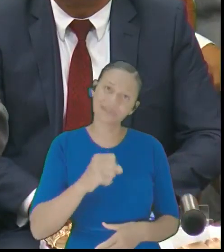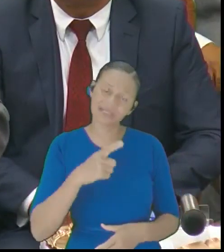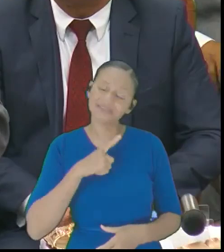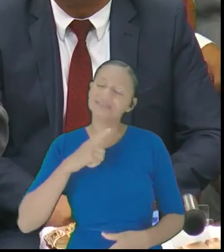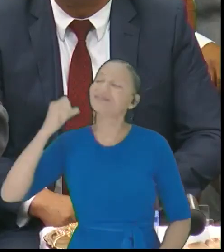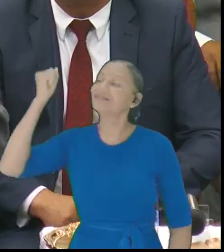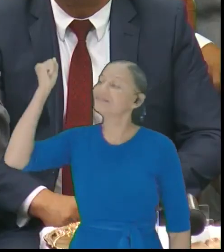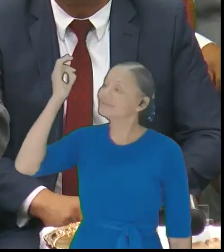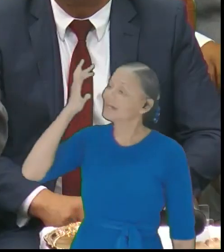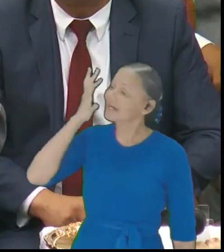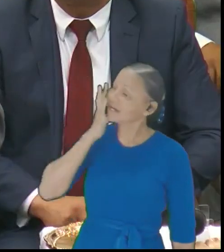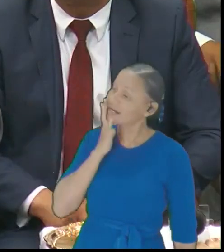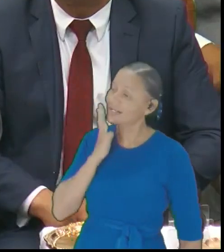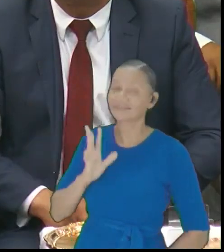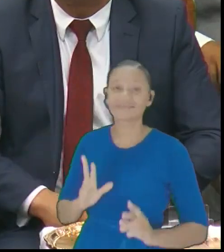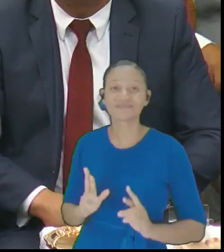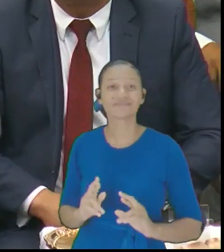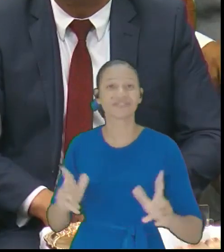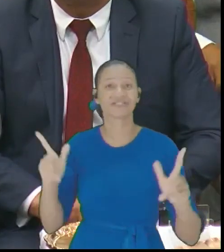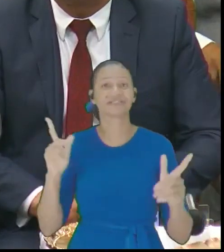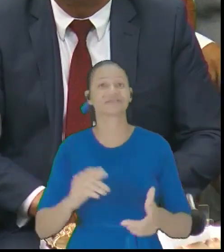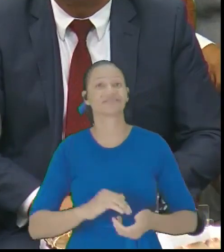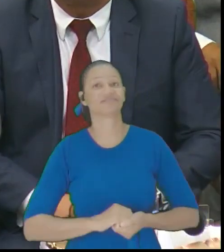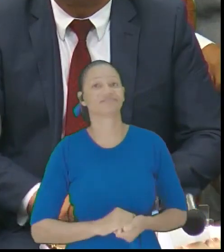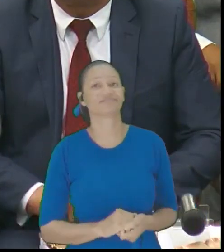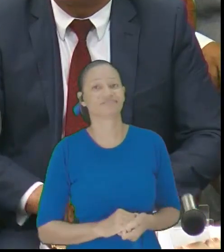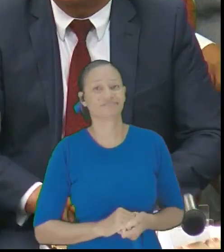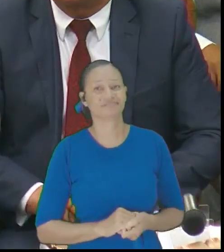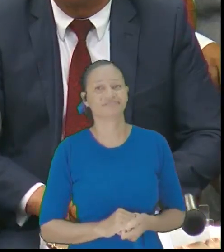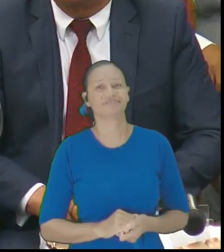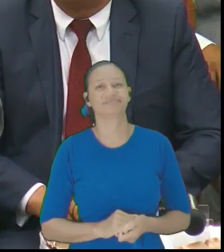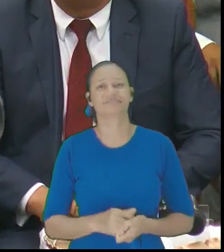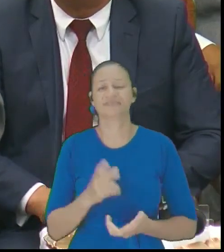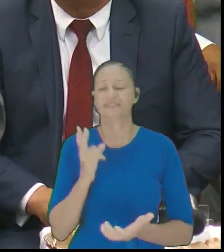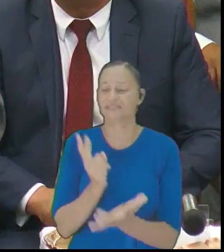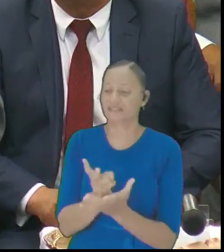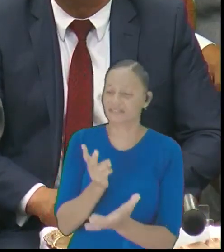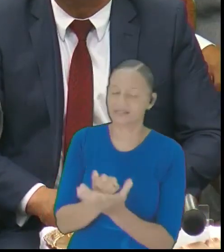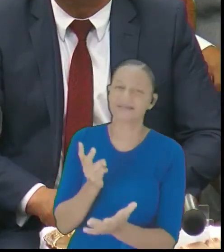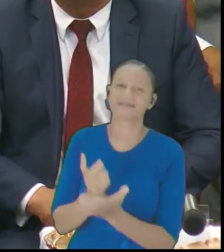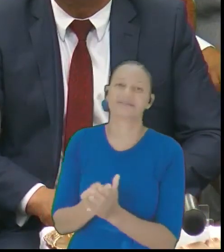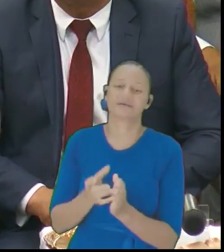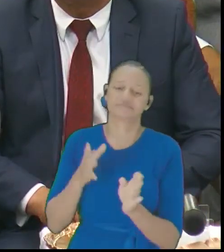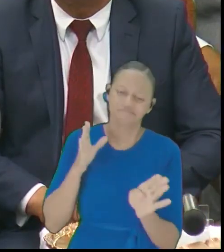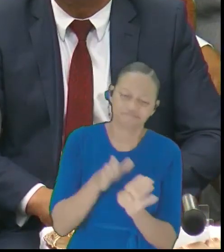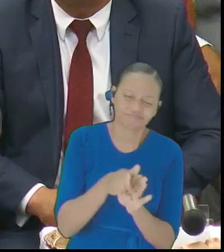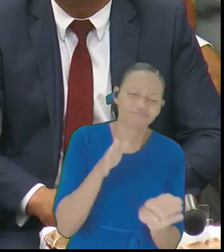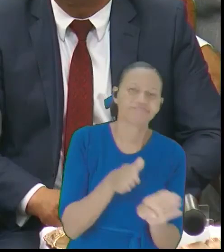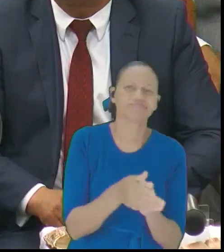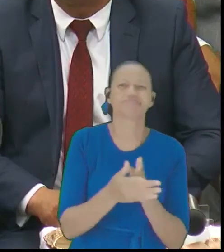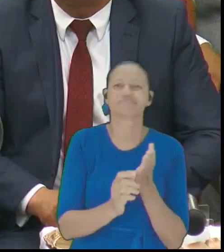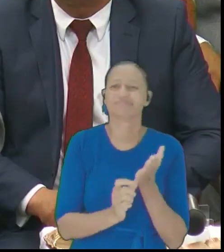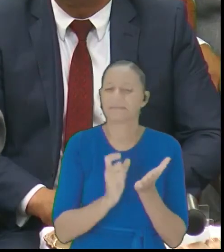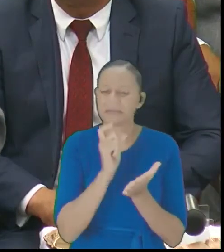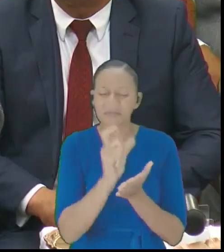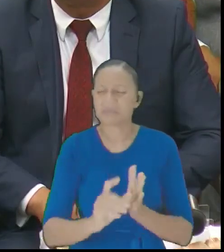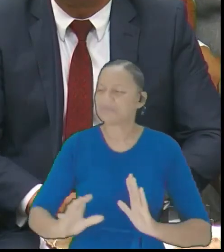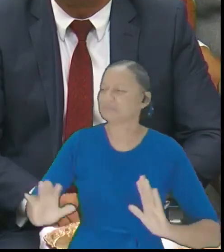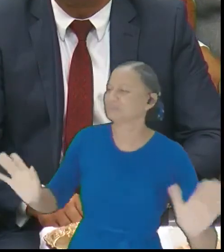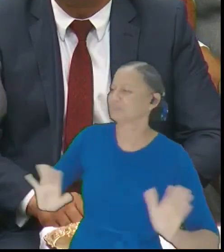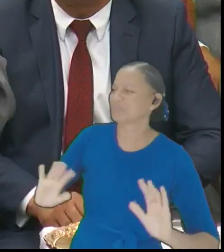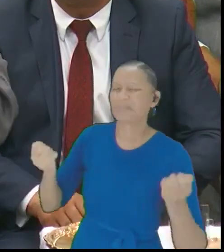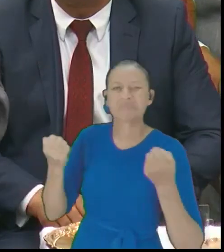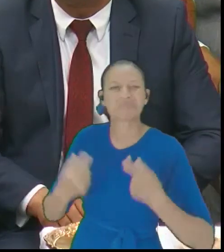uma graça diferente. Ele vai sempre ter uma palavra, vai ter uma orientação. Não, eu